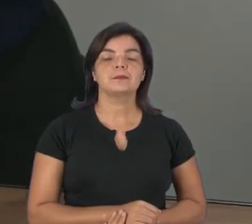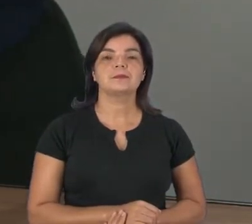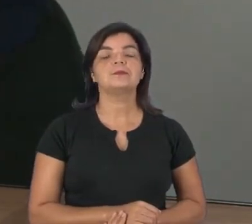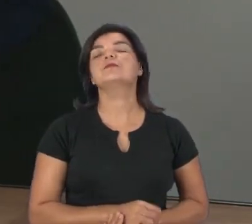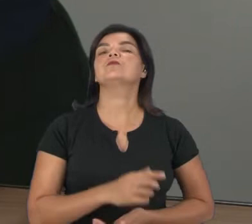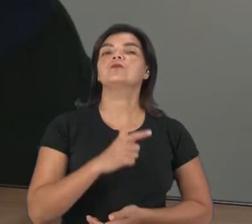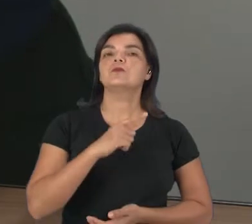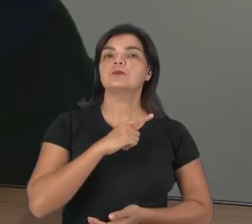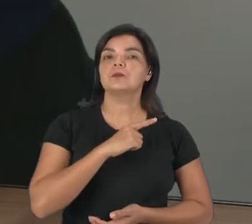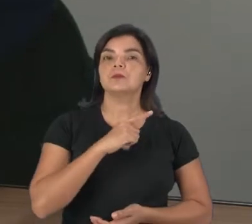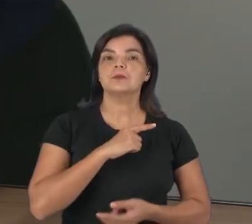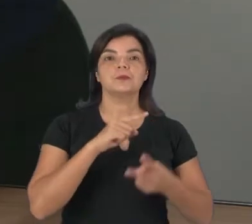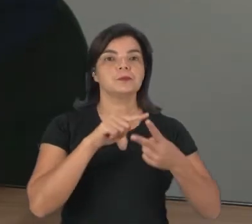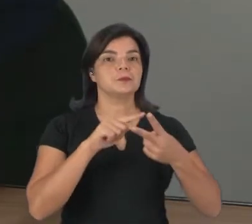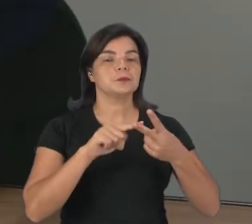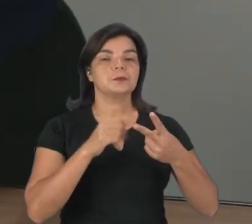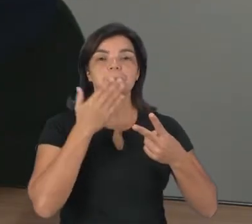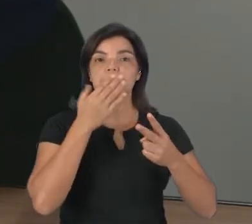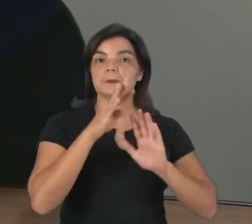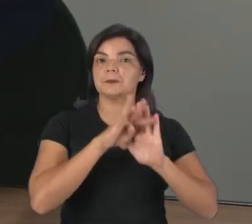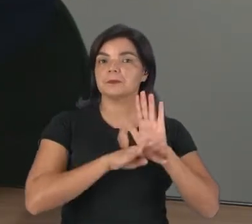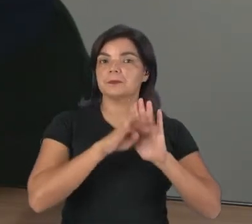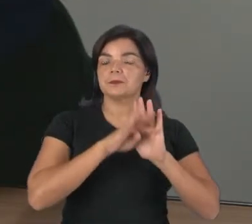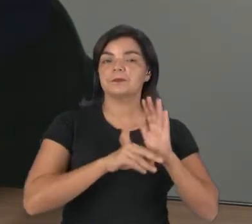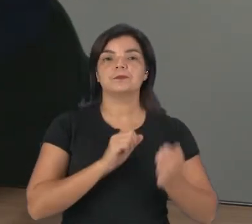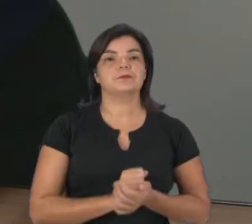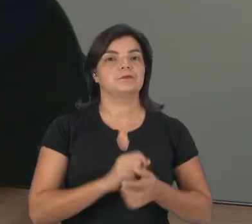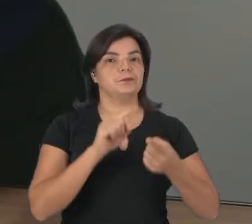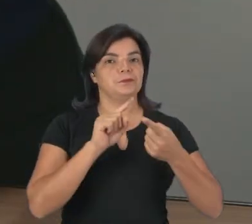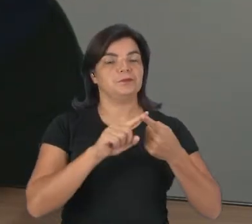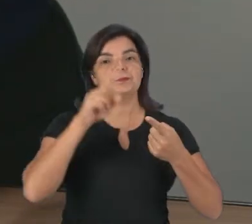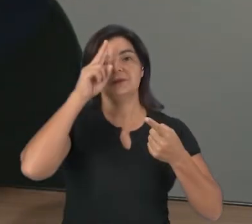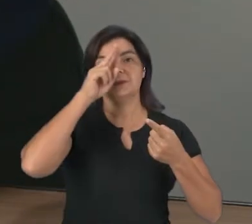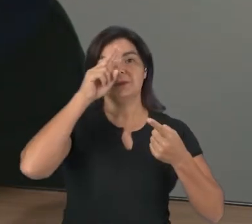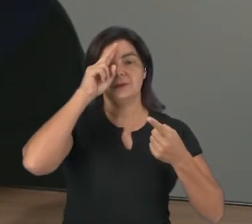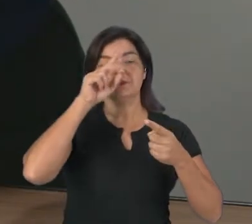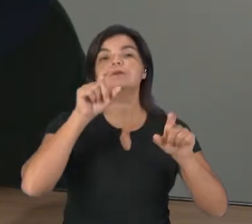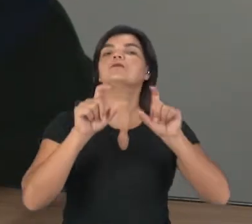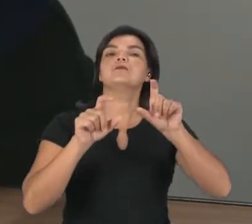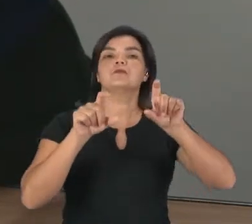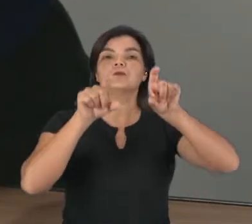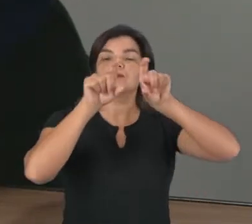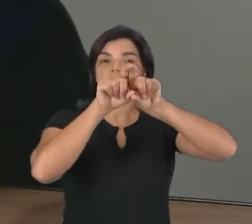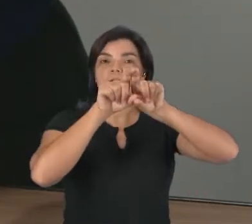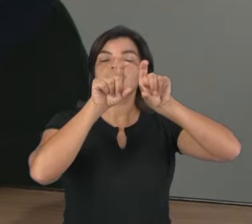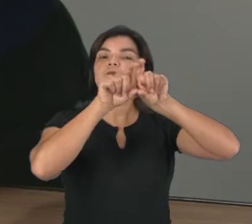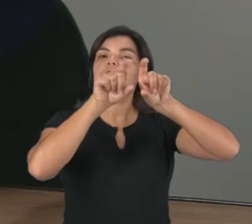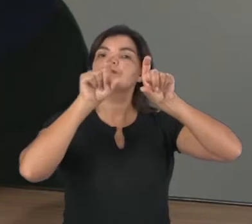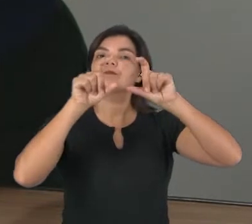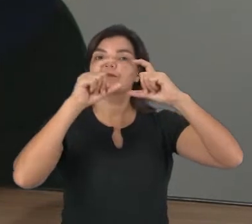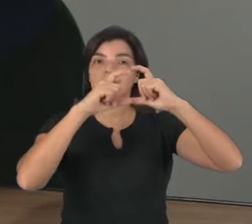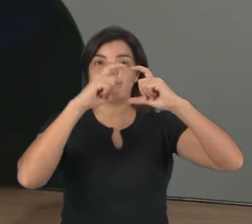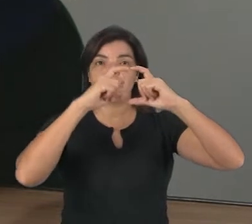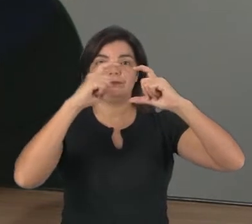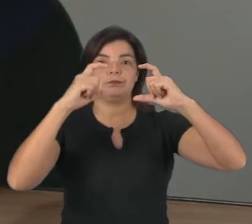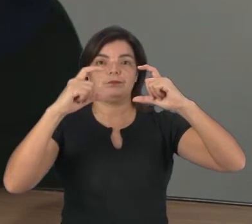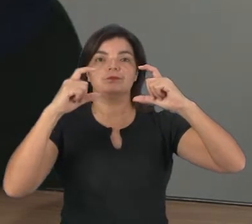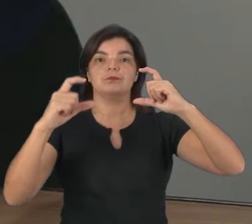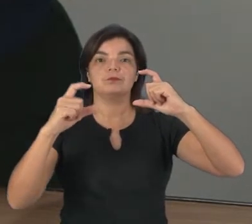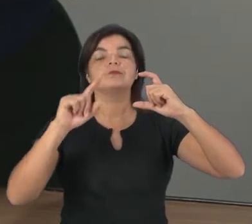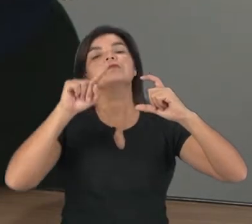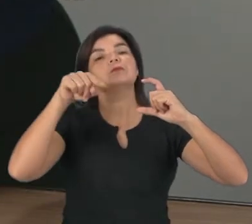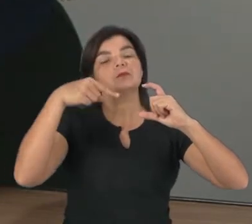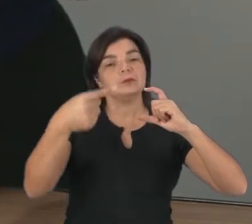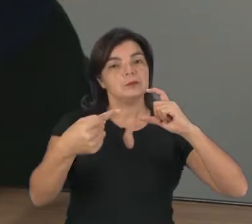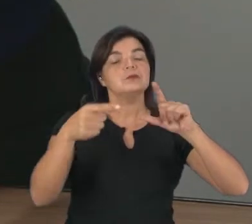Aqui nós temos dois tipos de textos. Temos a história em quadrinho, que tem uma finalidade. Além